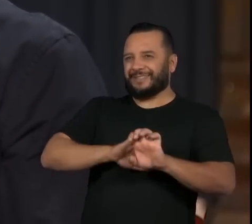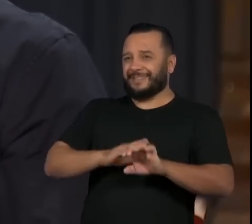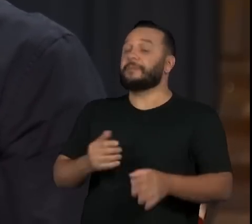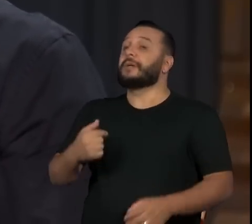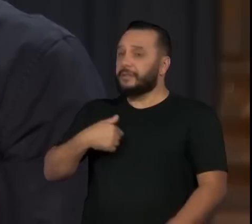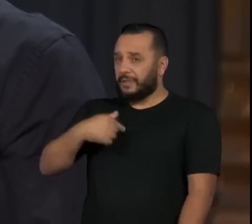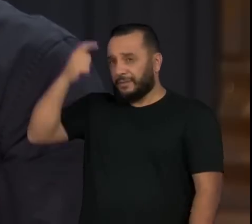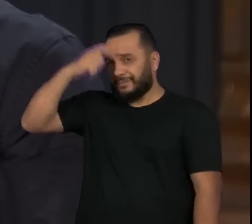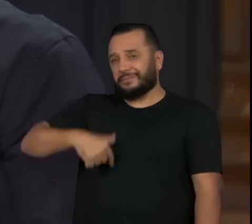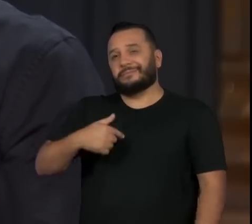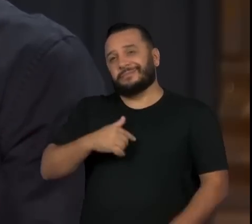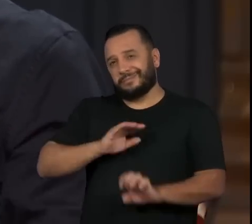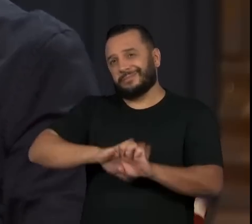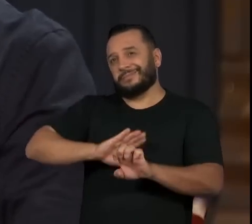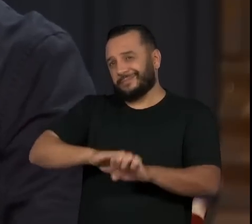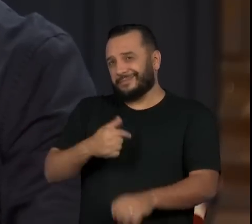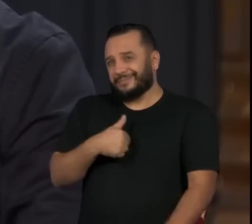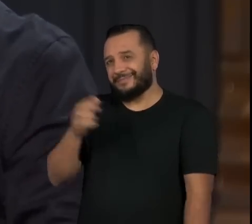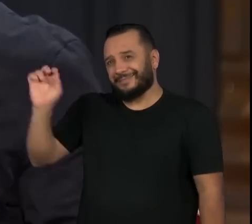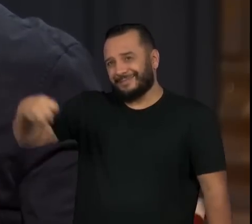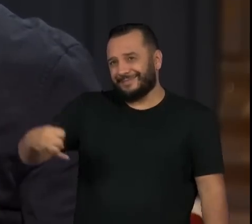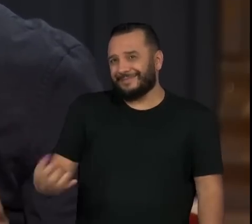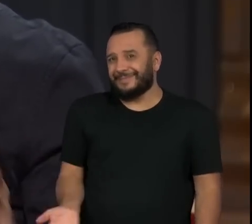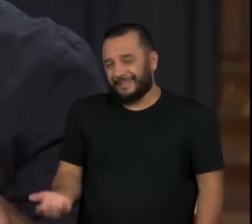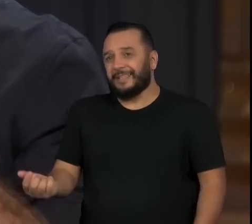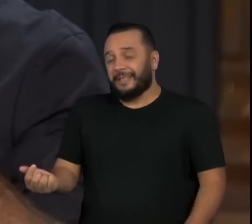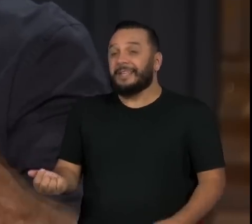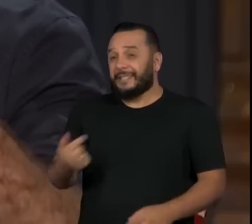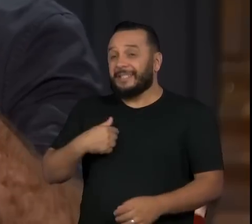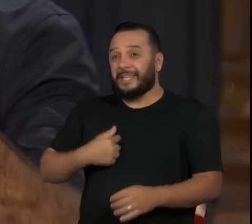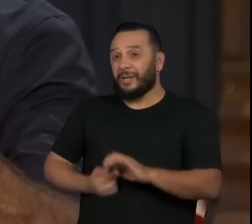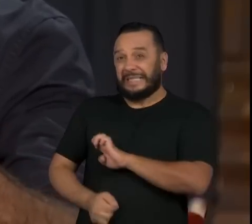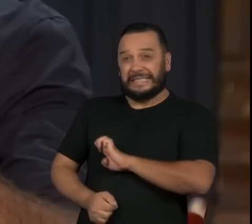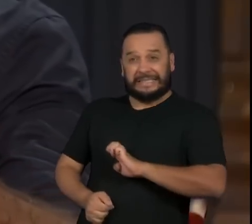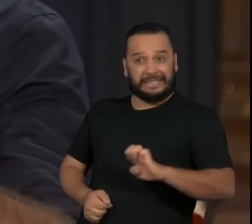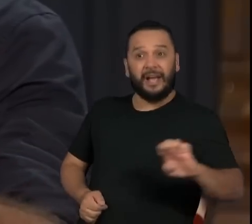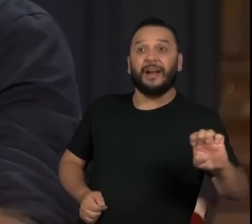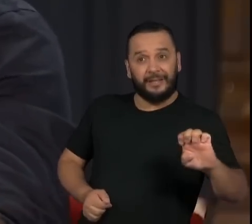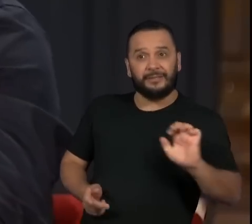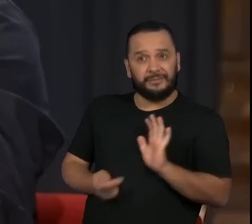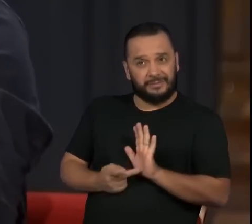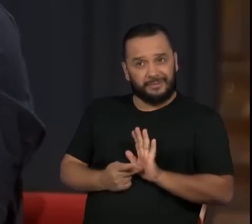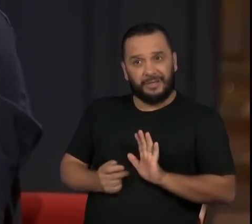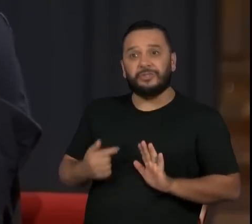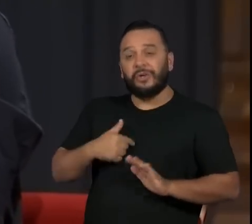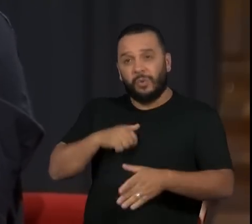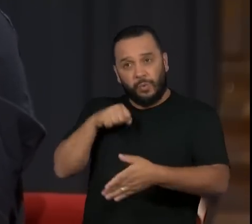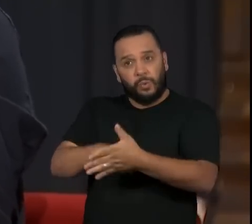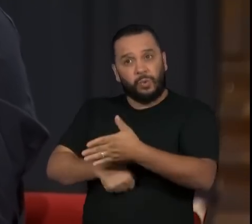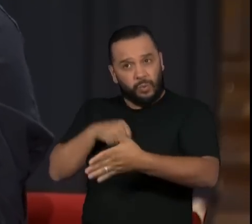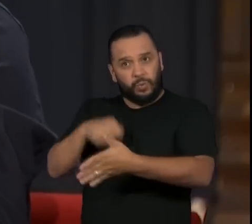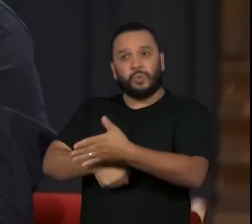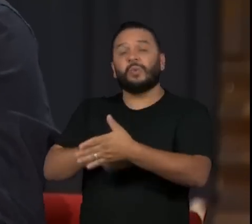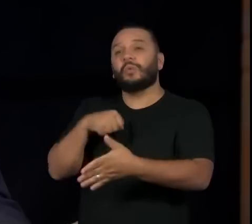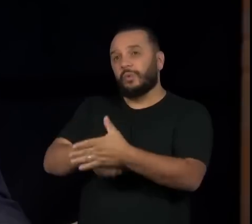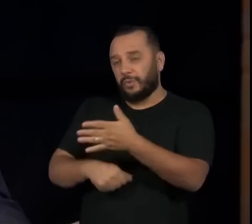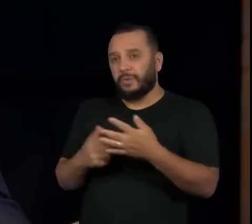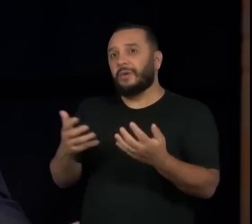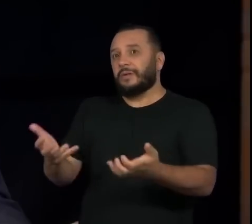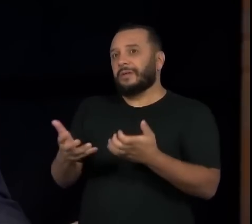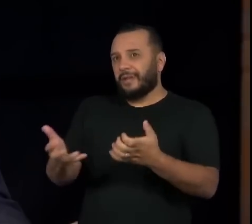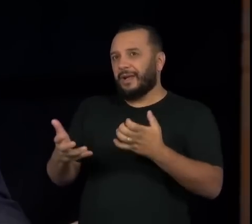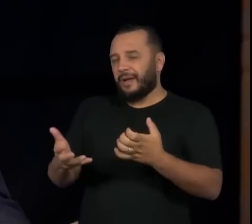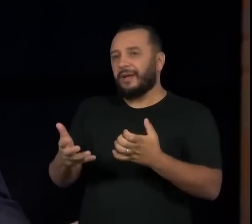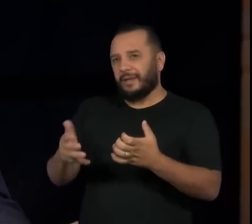me considero hoje em dia um cara super à esquerda. E luto por ideais que eu